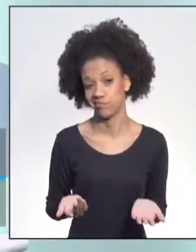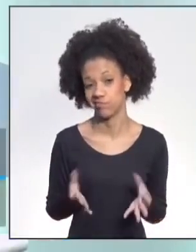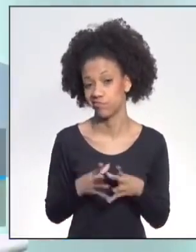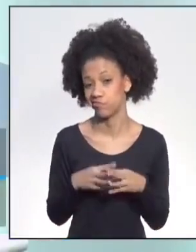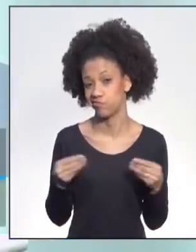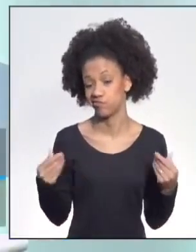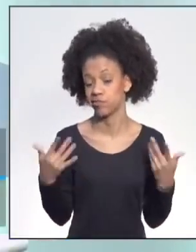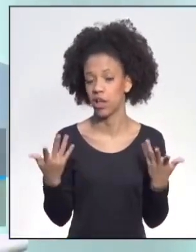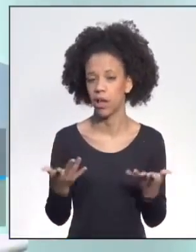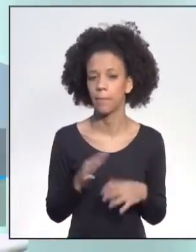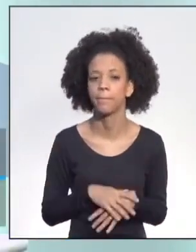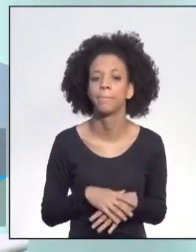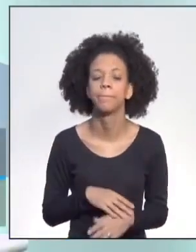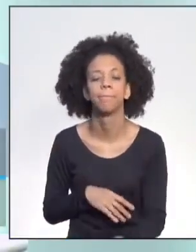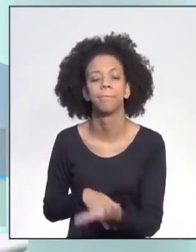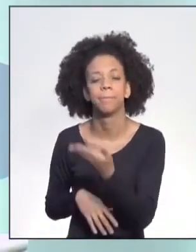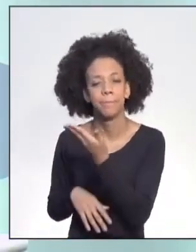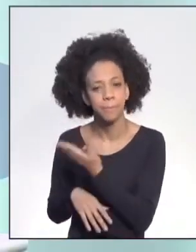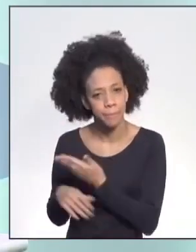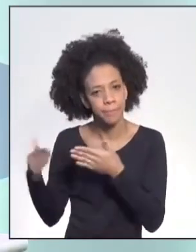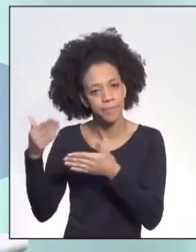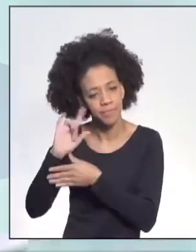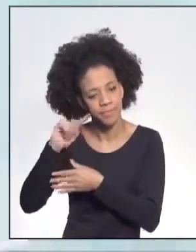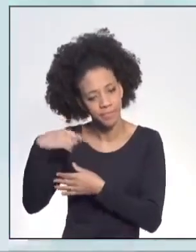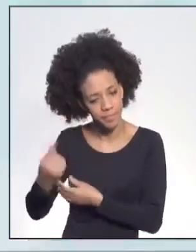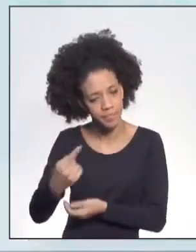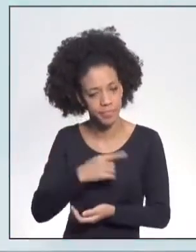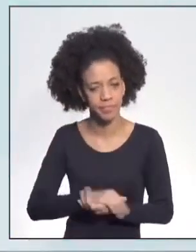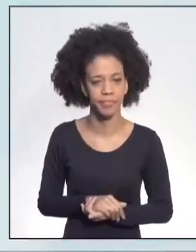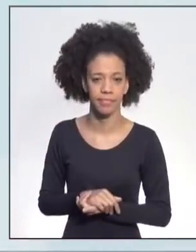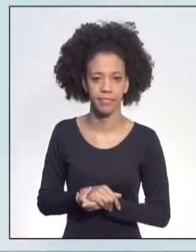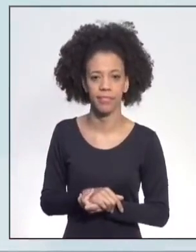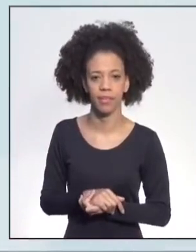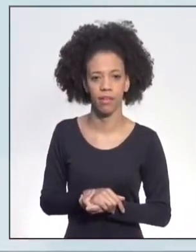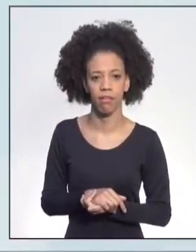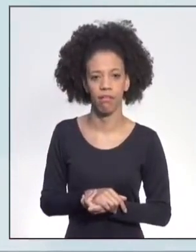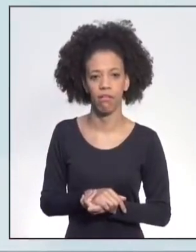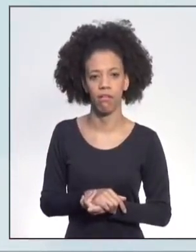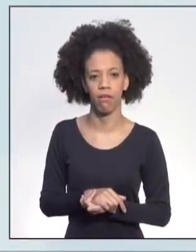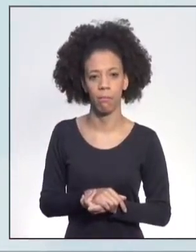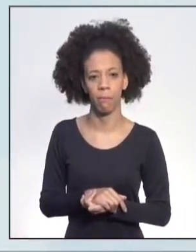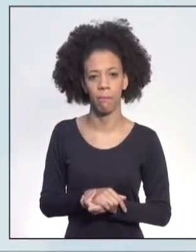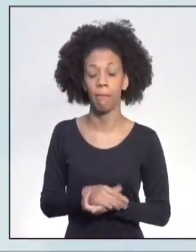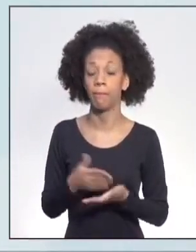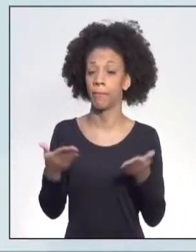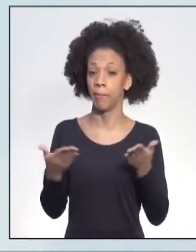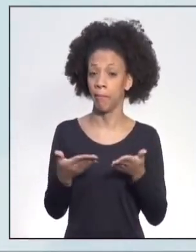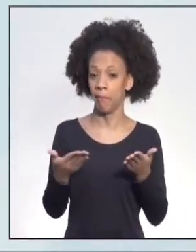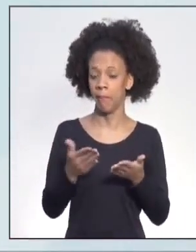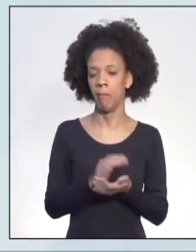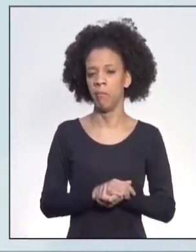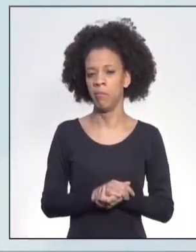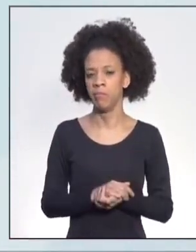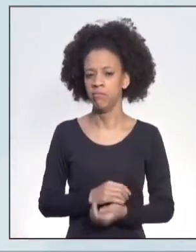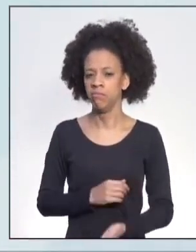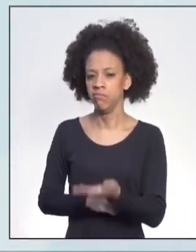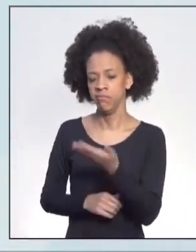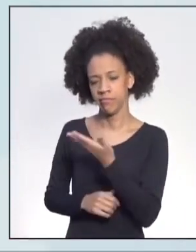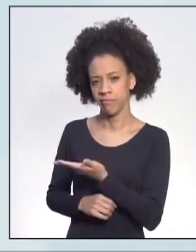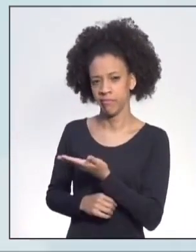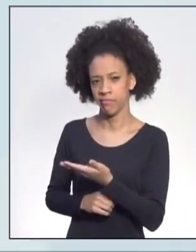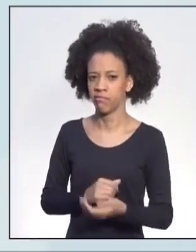Mais um slide, por gentileza. Vamos lá. Agora, mais um.